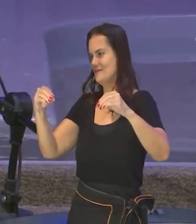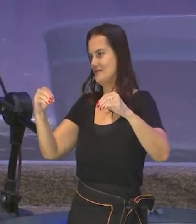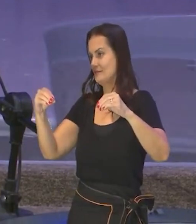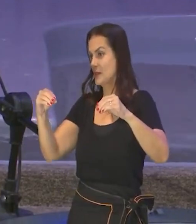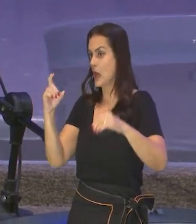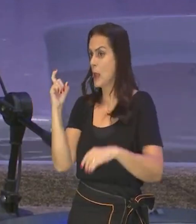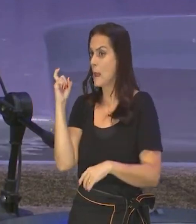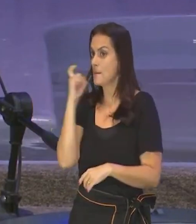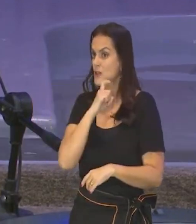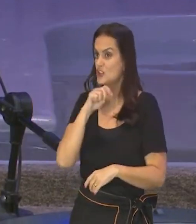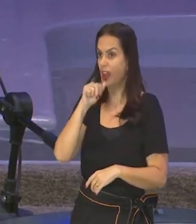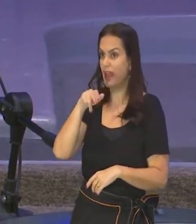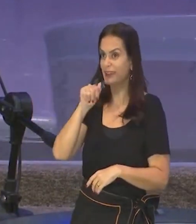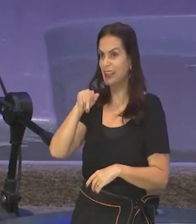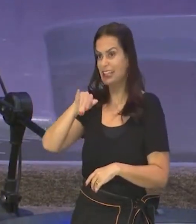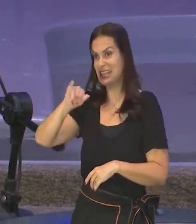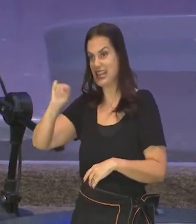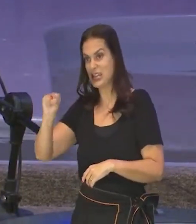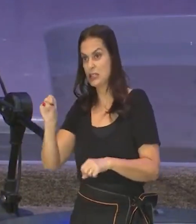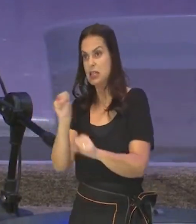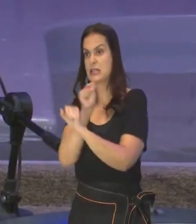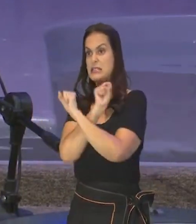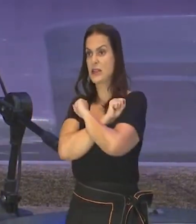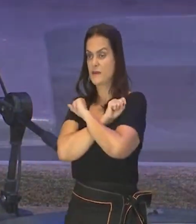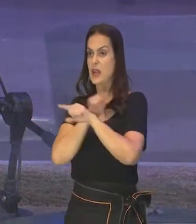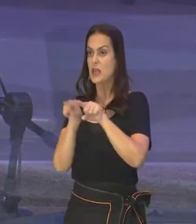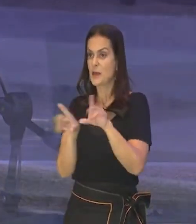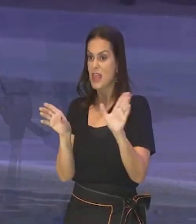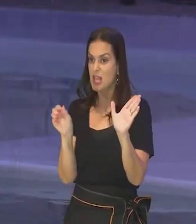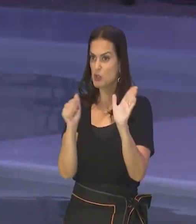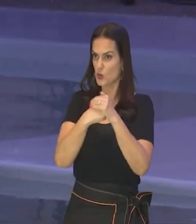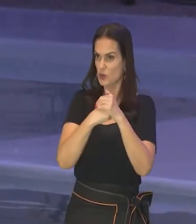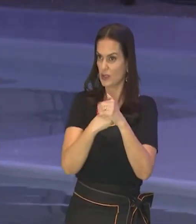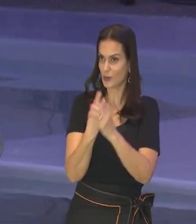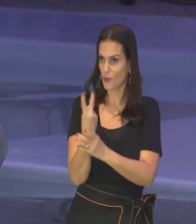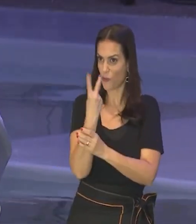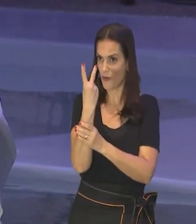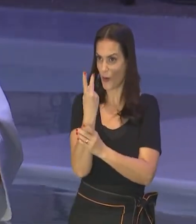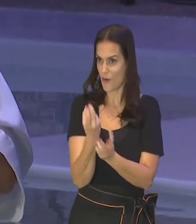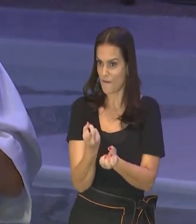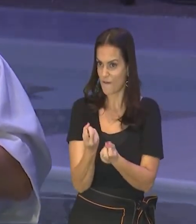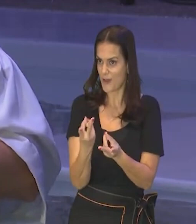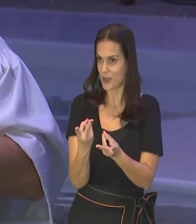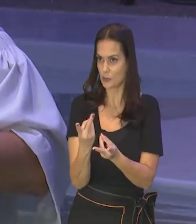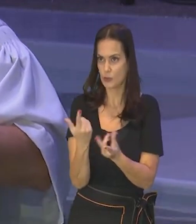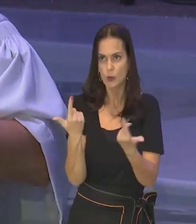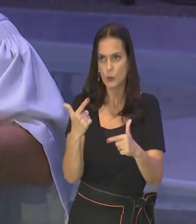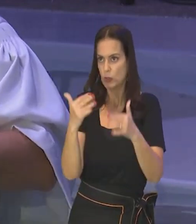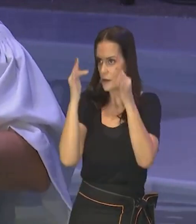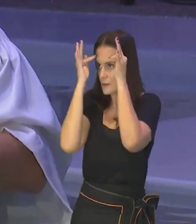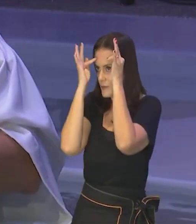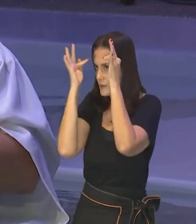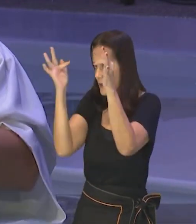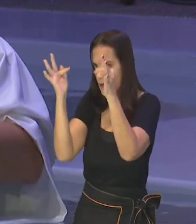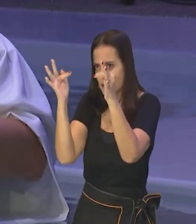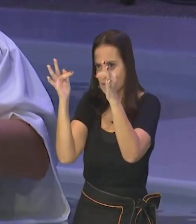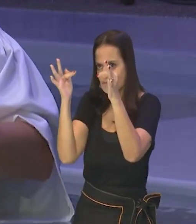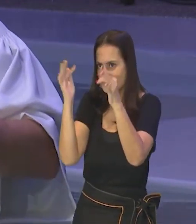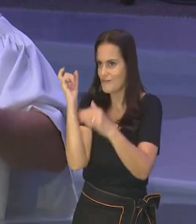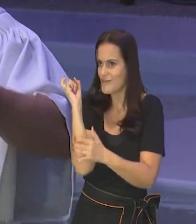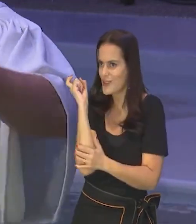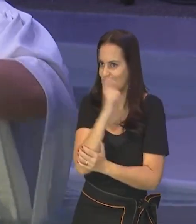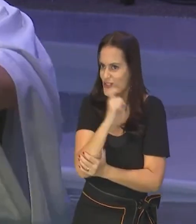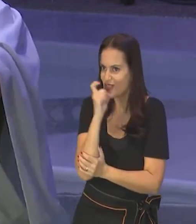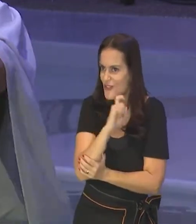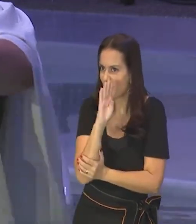a mentira de Ananias e Safira, escondendo o valor da venda, não sendo leais, não sendo verdadeiros,